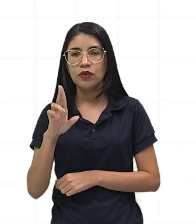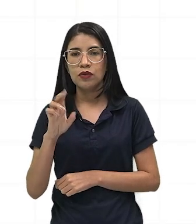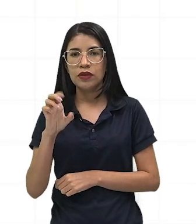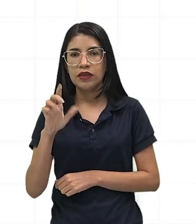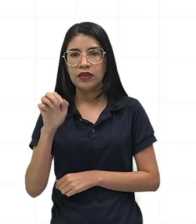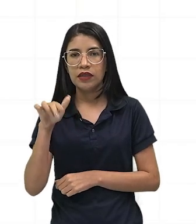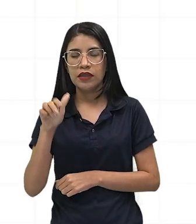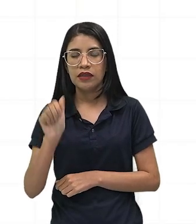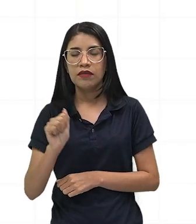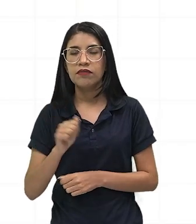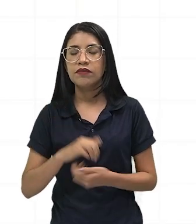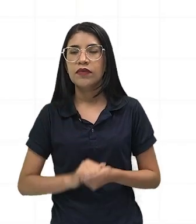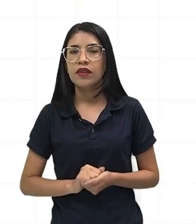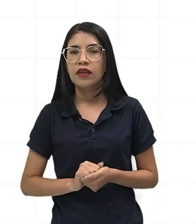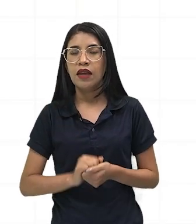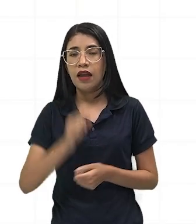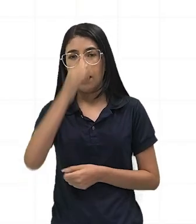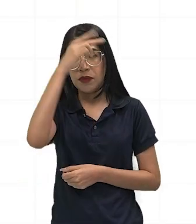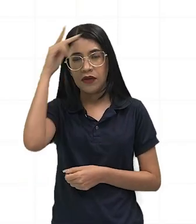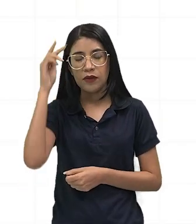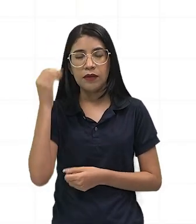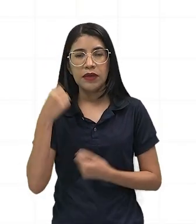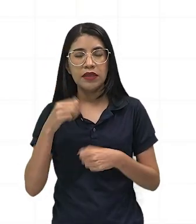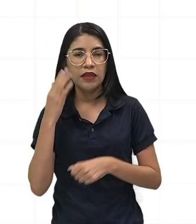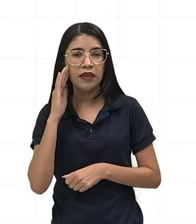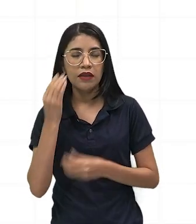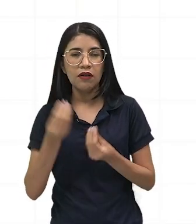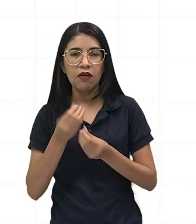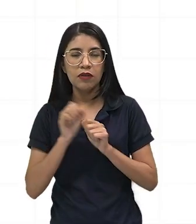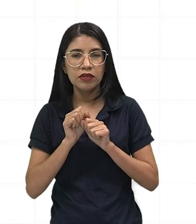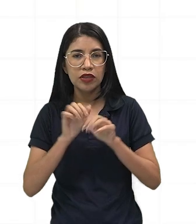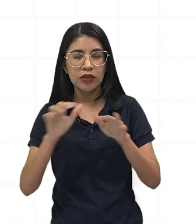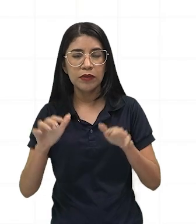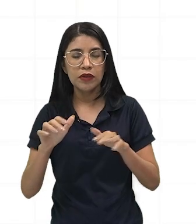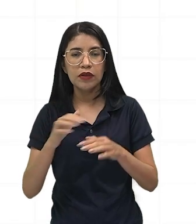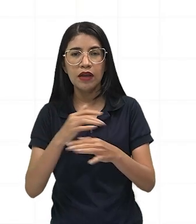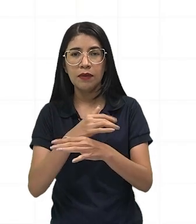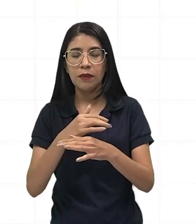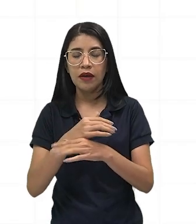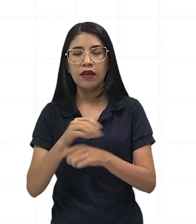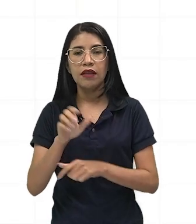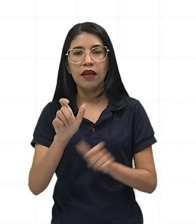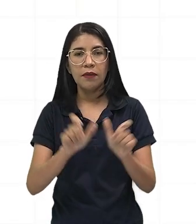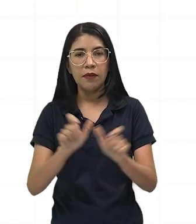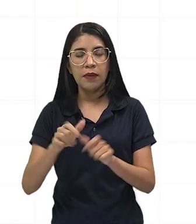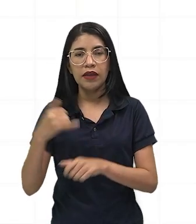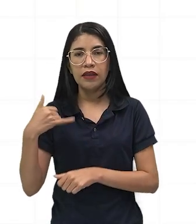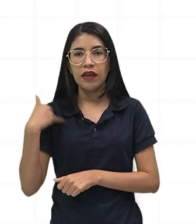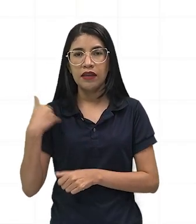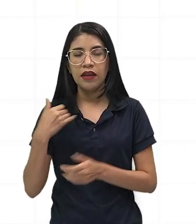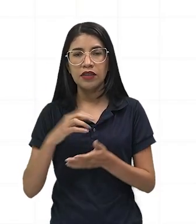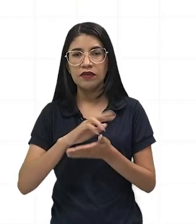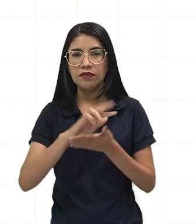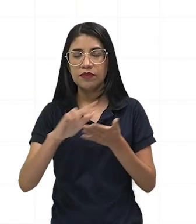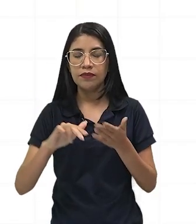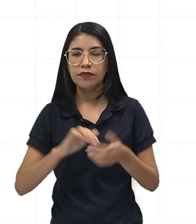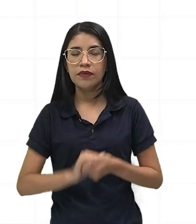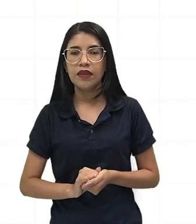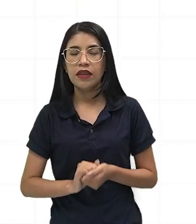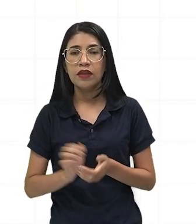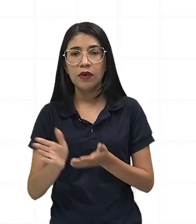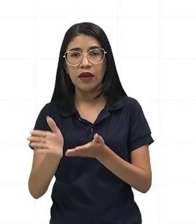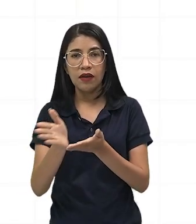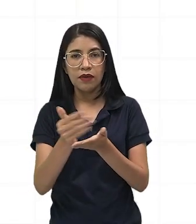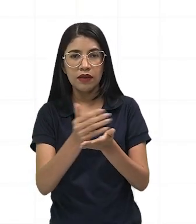administração municipal está interessada em entender a distribuição demográfica da população em diferentes faixas etárias. Para isso, eles coletaram